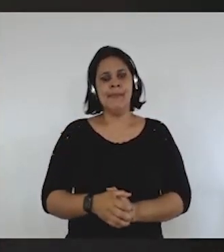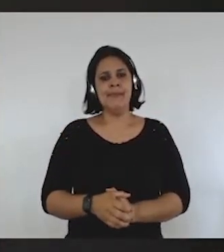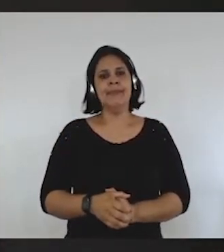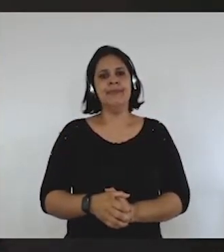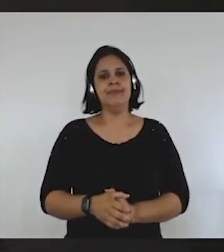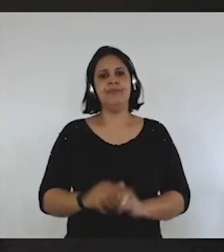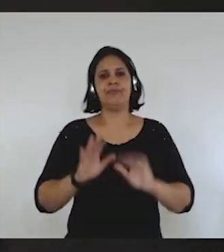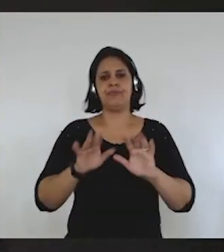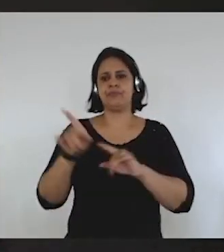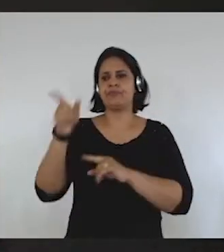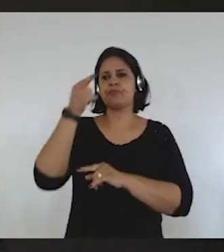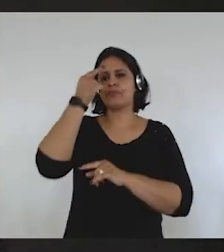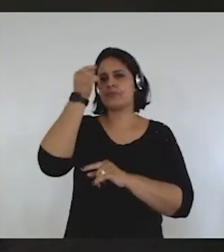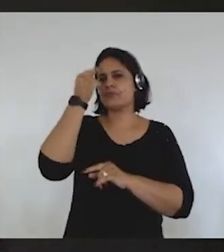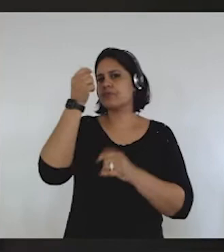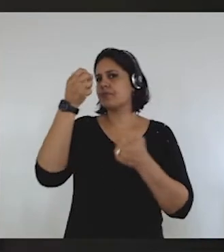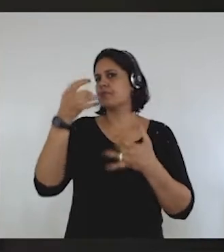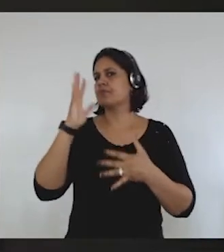Luiz Roberto Barroso?